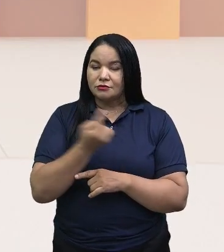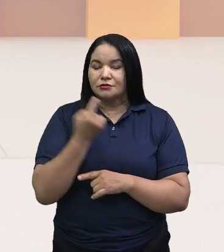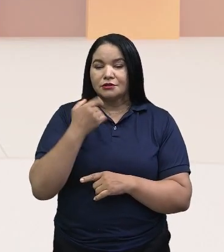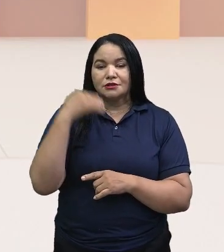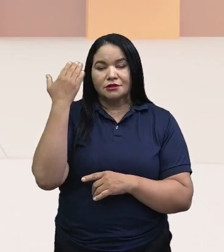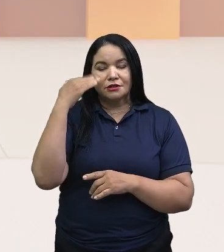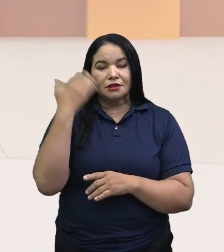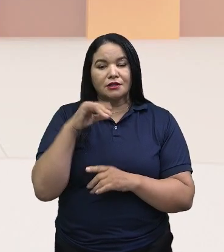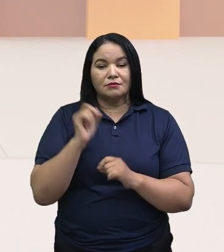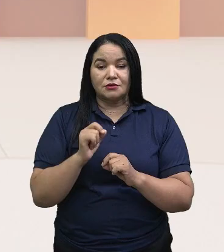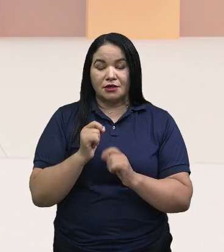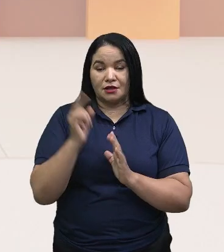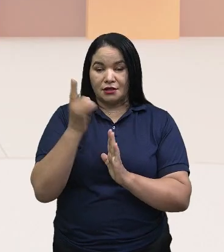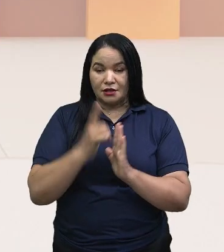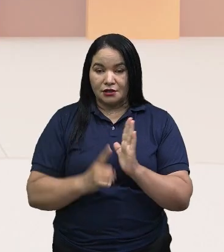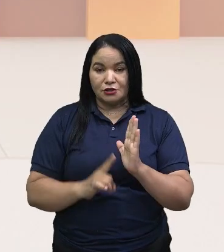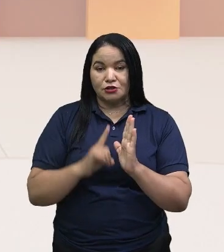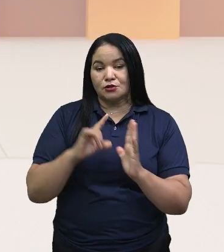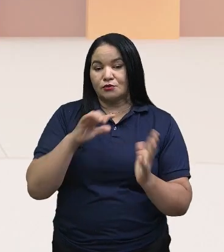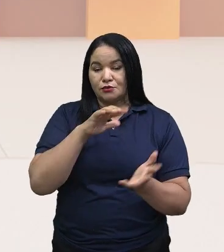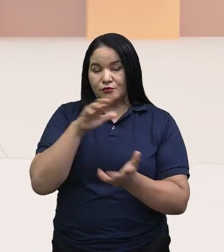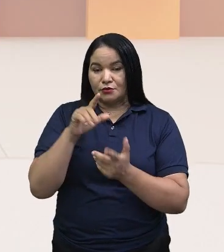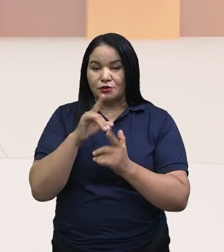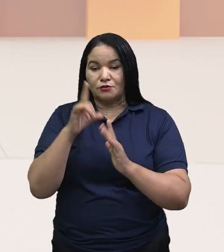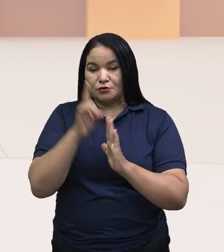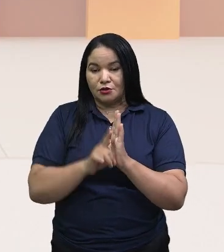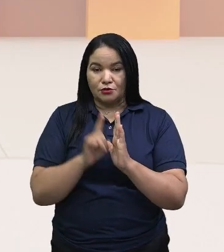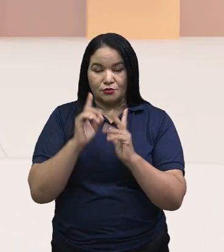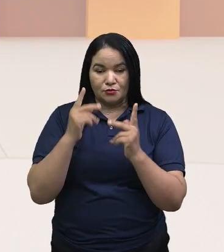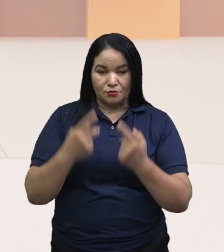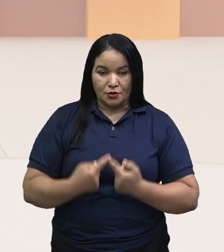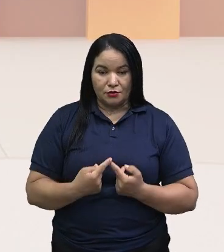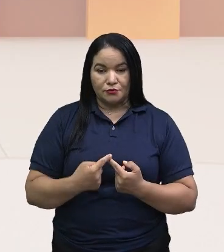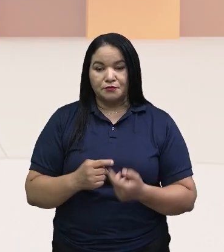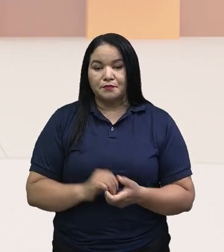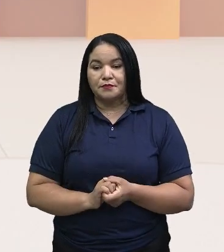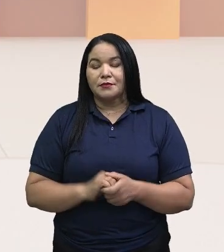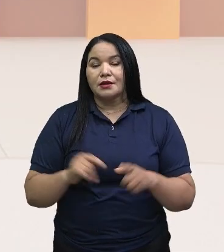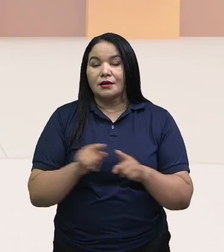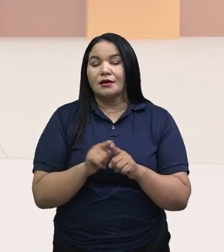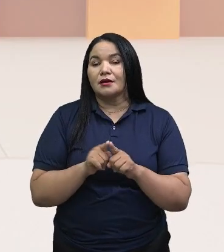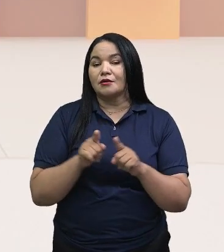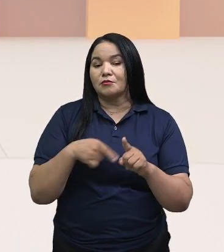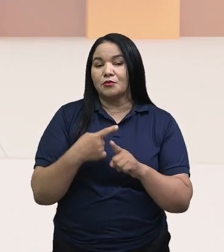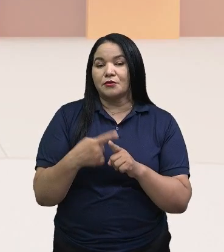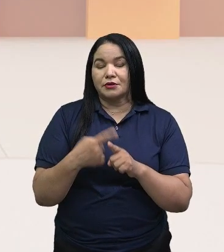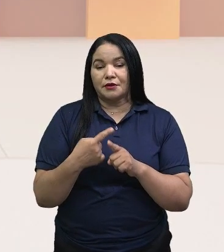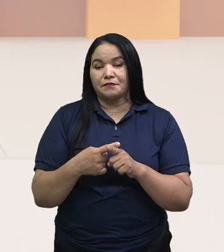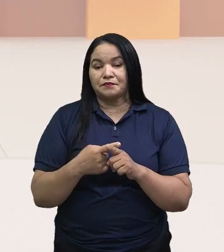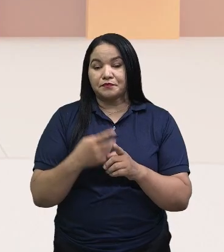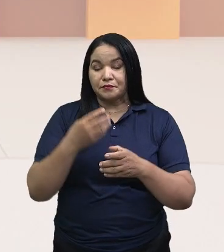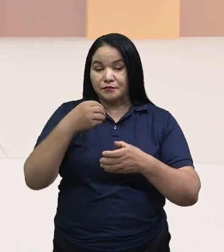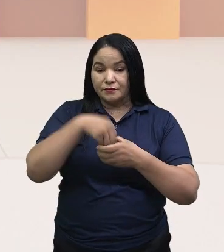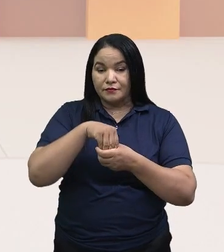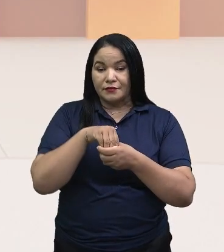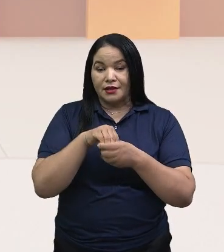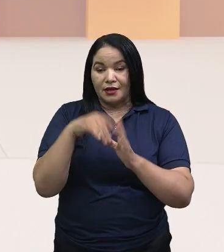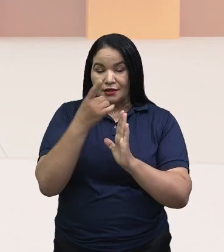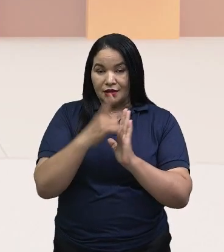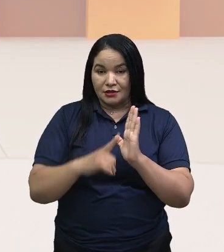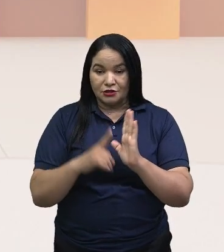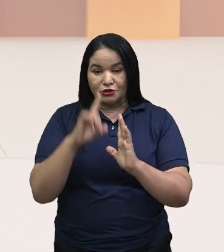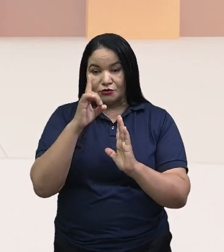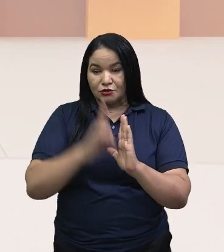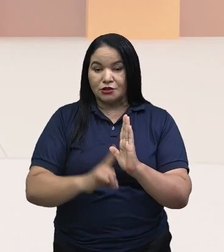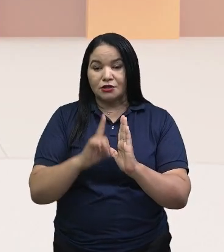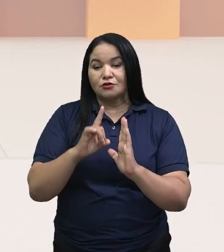Declaração Universal dos Direitos Humanos, pois, dentro da Declaração dos Direitos do Homem e do